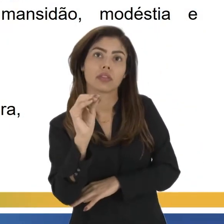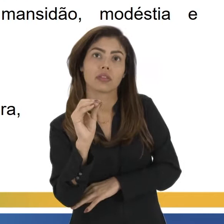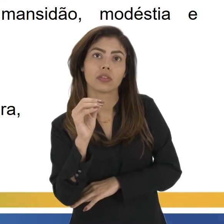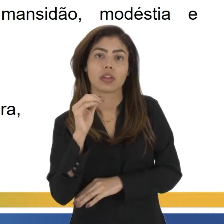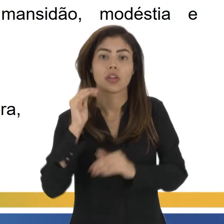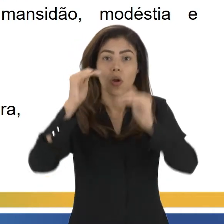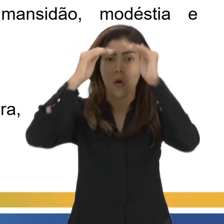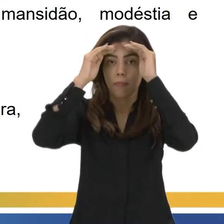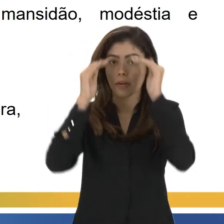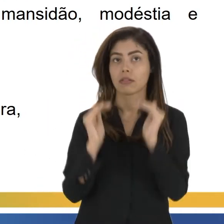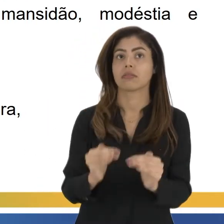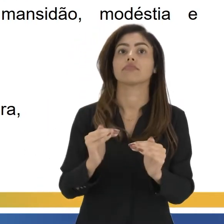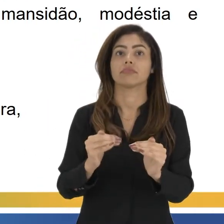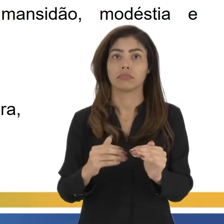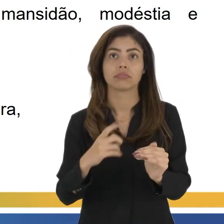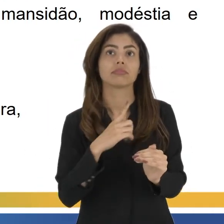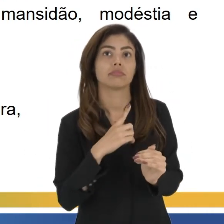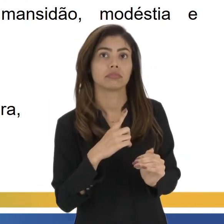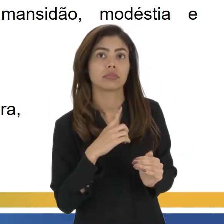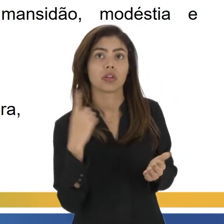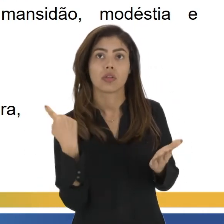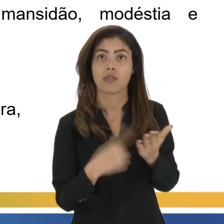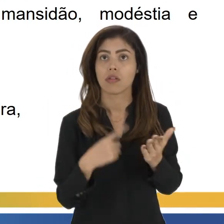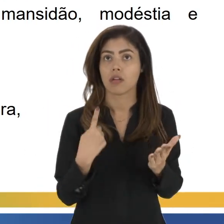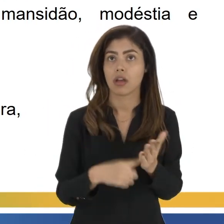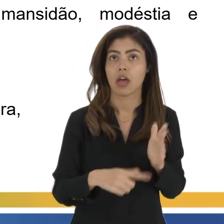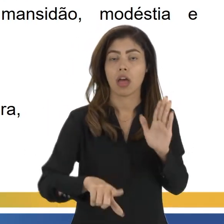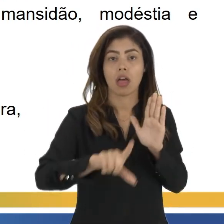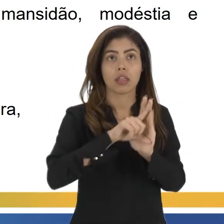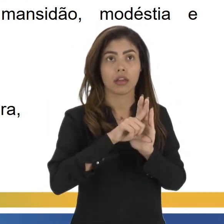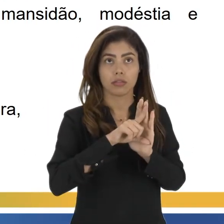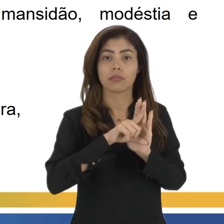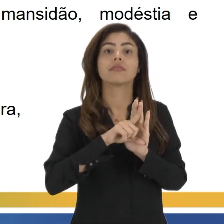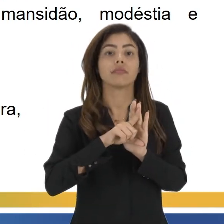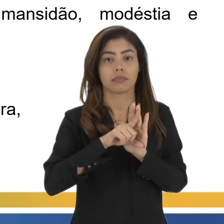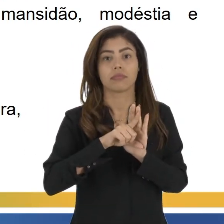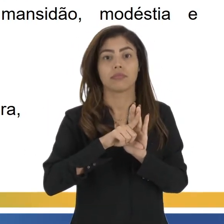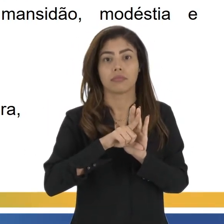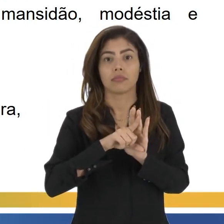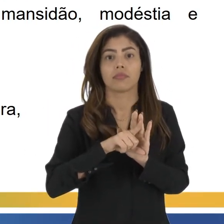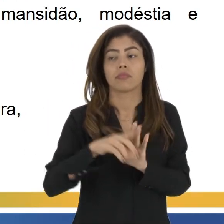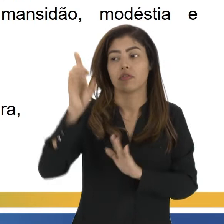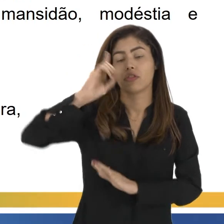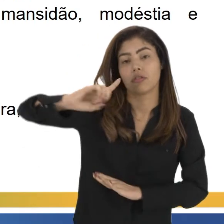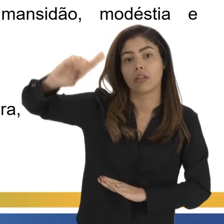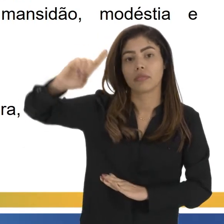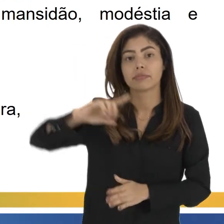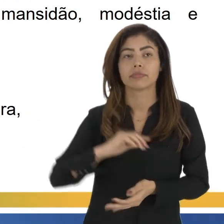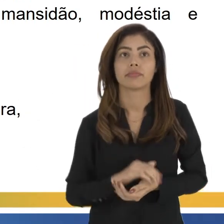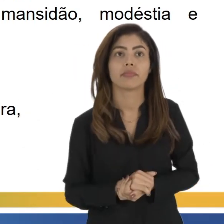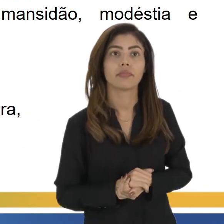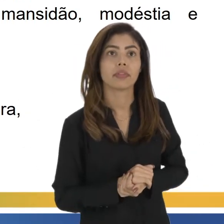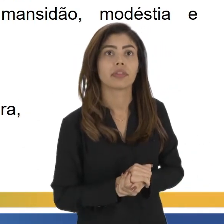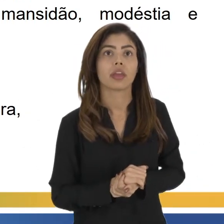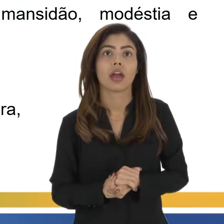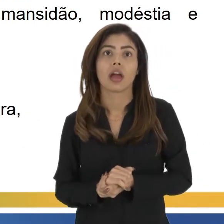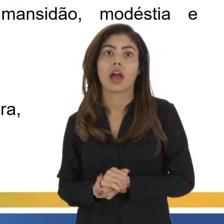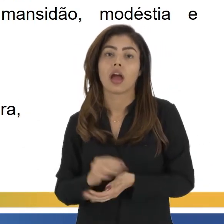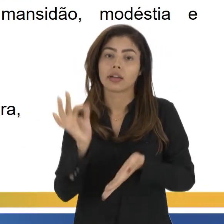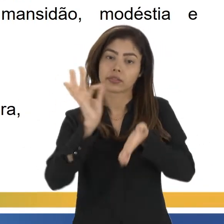é obrigação de cumprir o que é ordenado pela lei divina, pelas